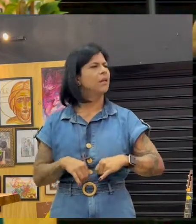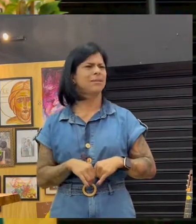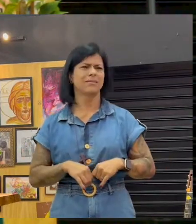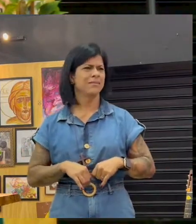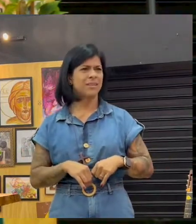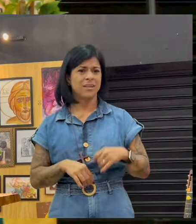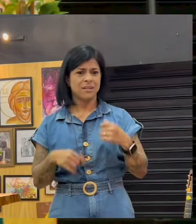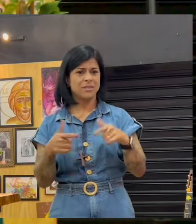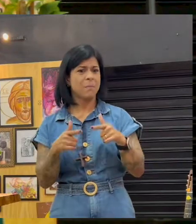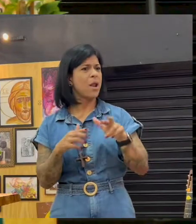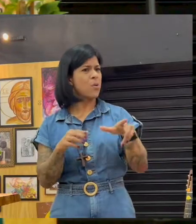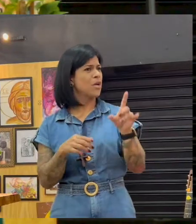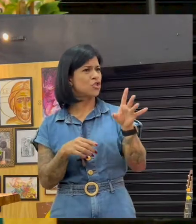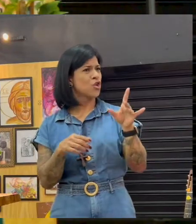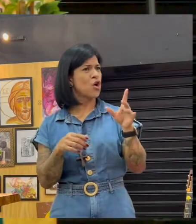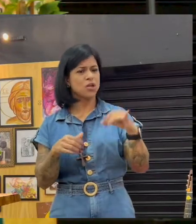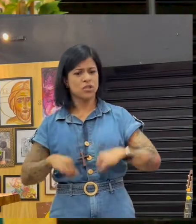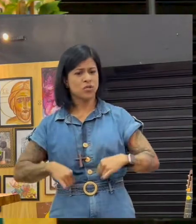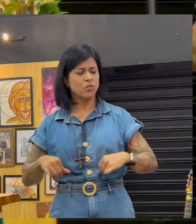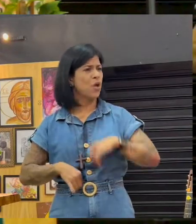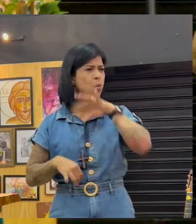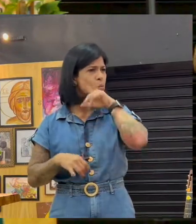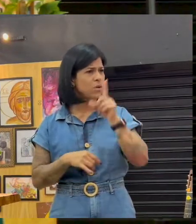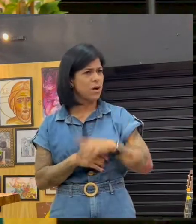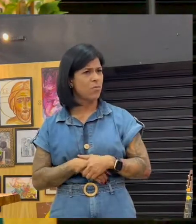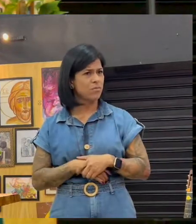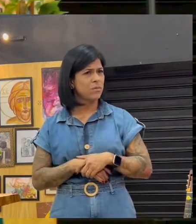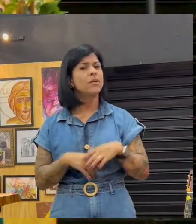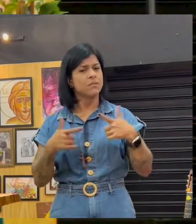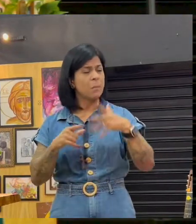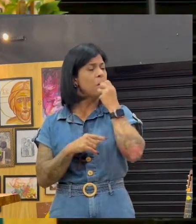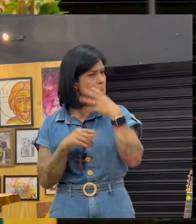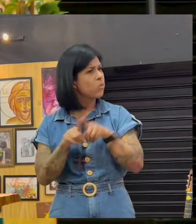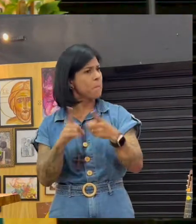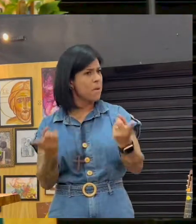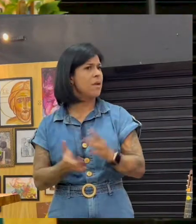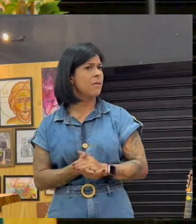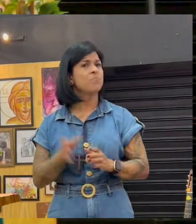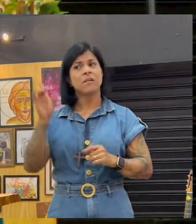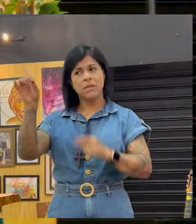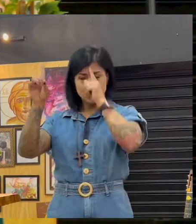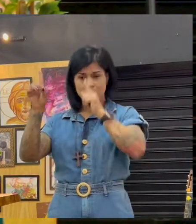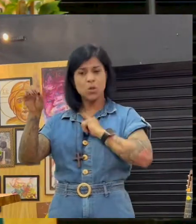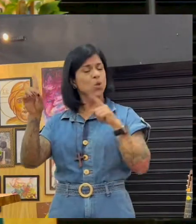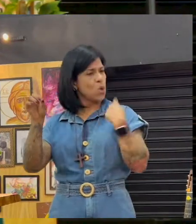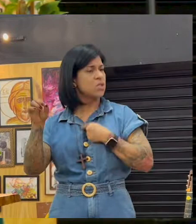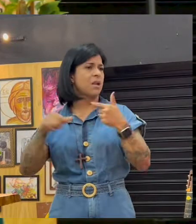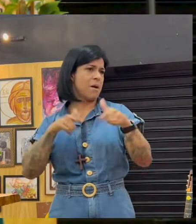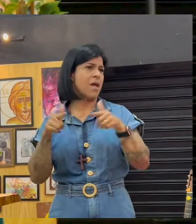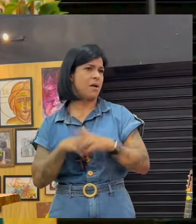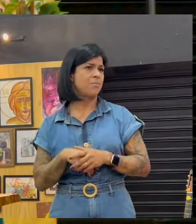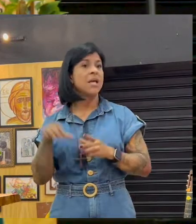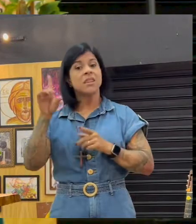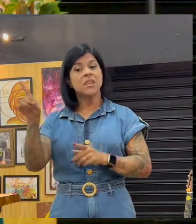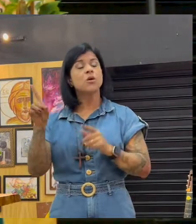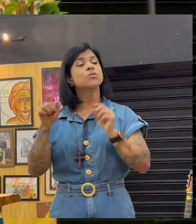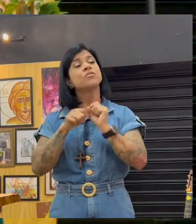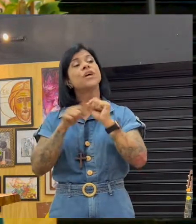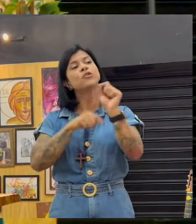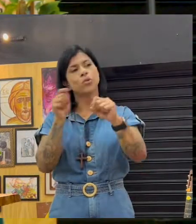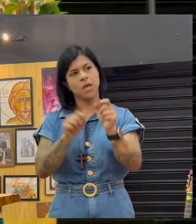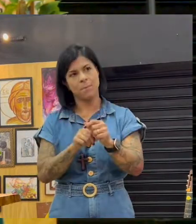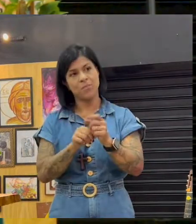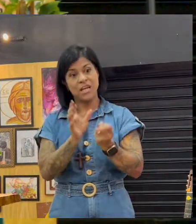como maldição, você está vendo uma forma pagã de ver o trabalho, sabe? Depois de sermos criados, nós recebemos uma